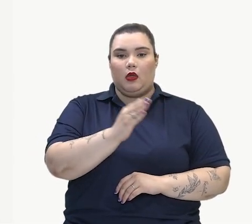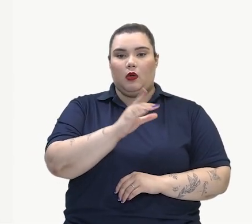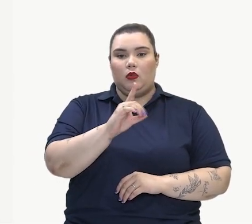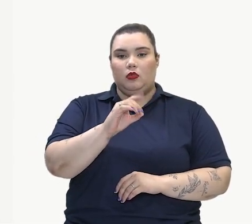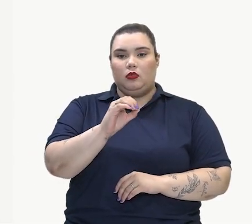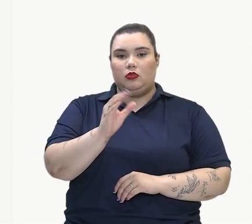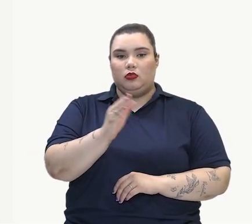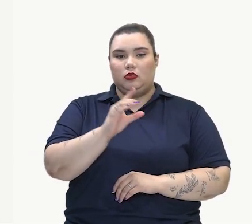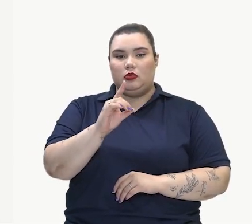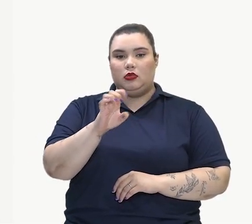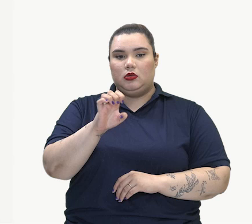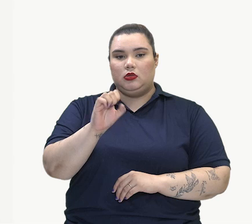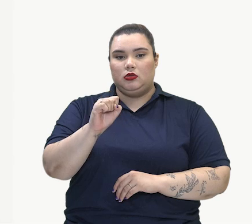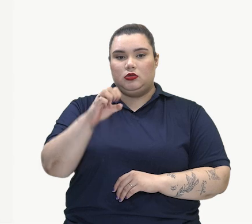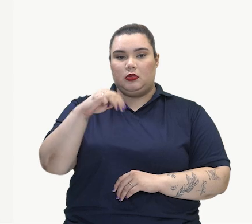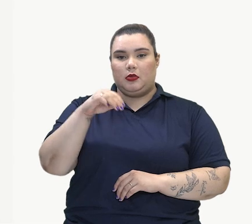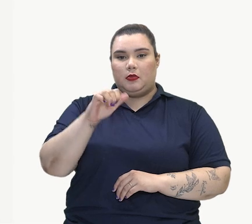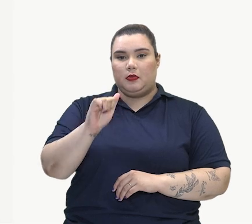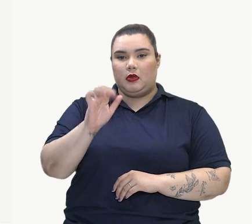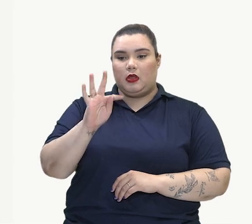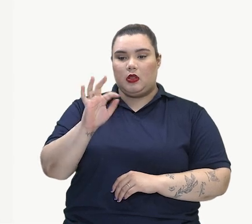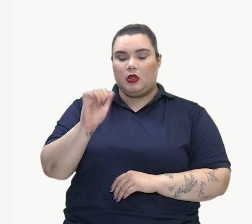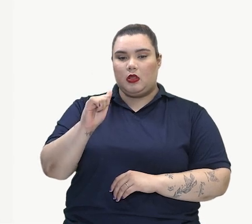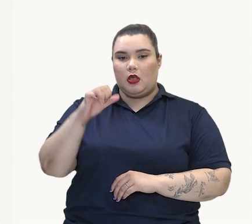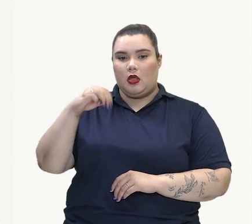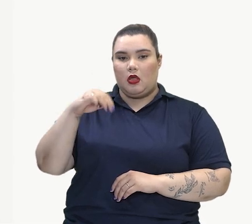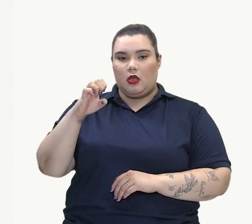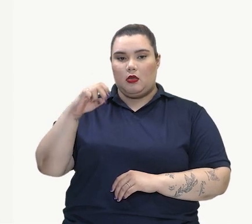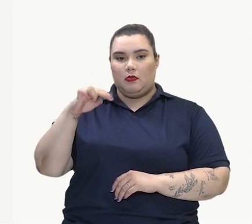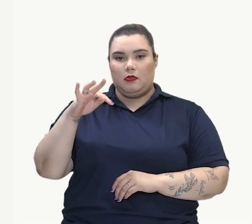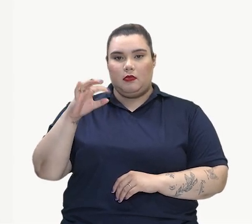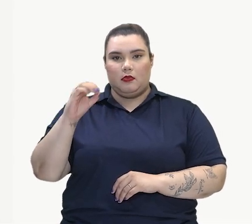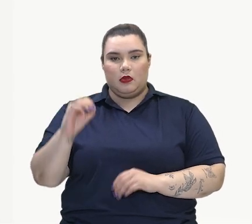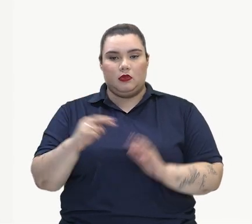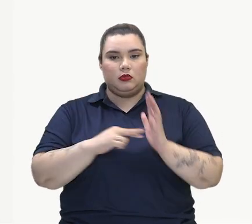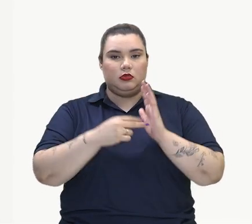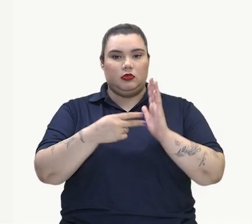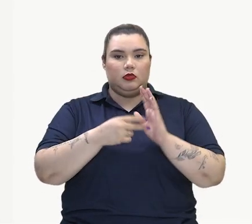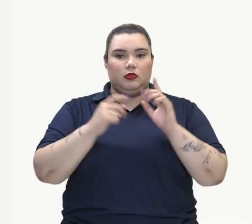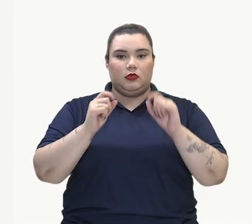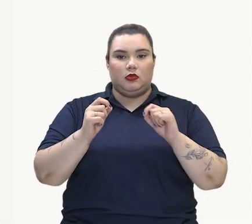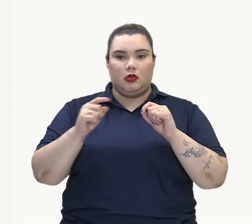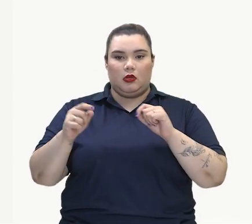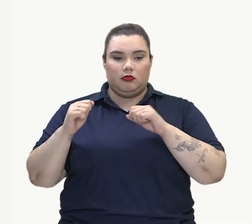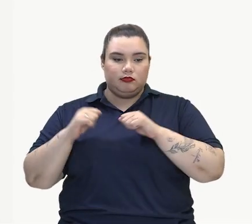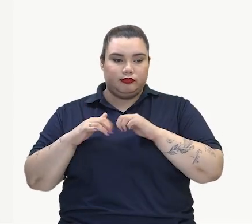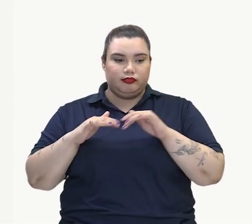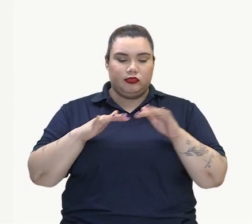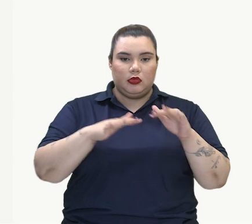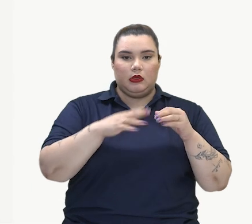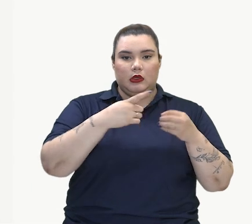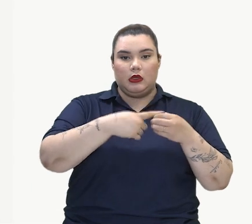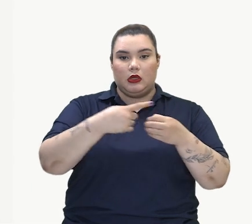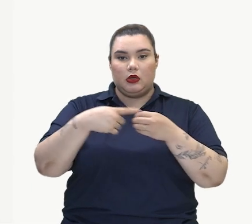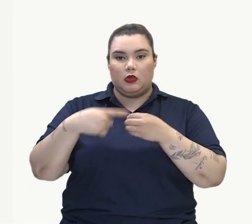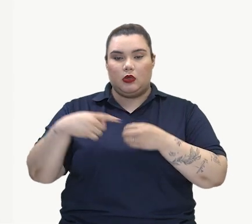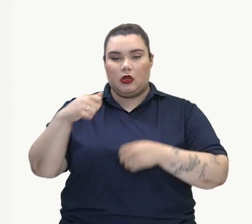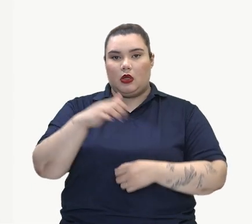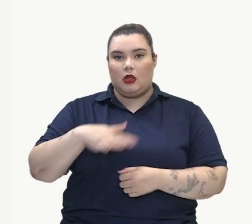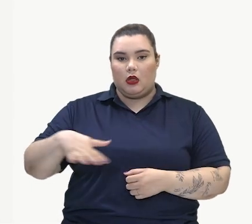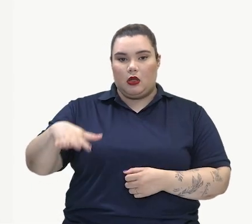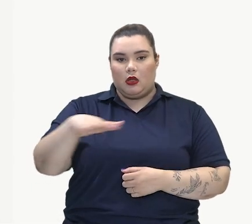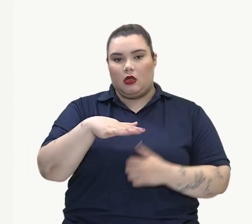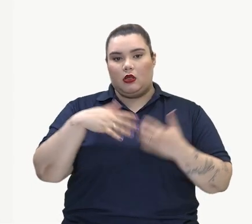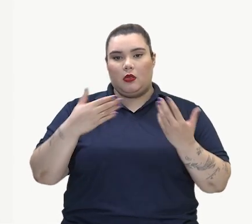o ato dessa fronteira agrícola está indo cada vez mais para o interior do território. Então, é como se